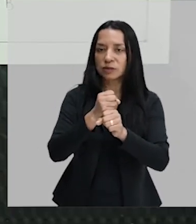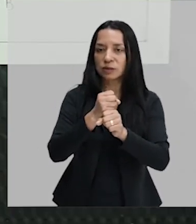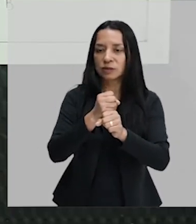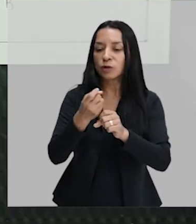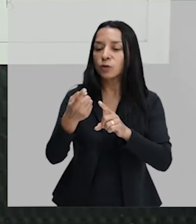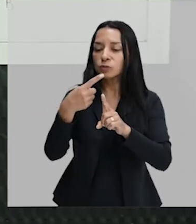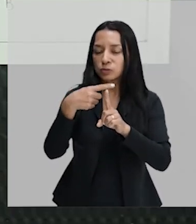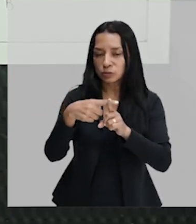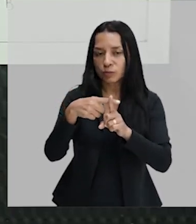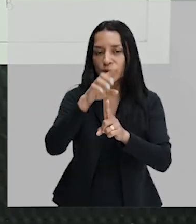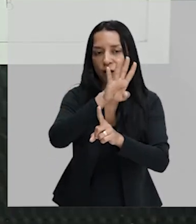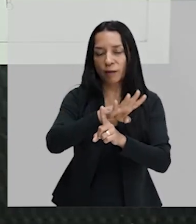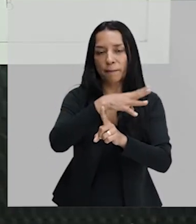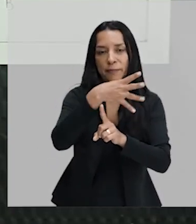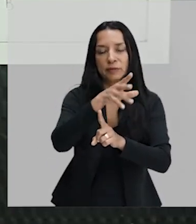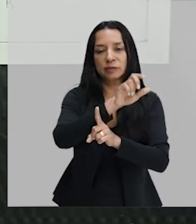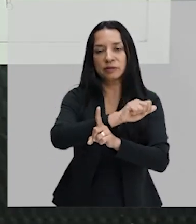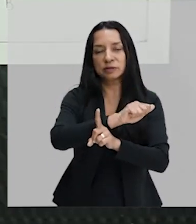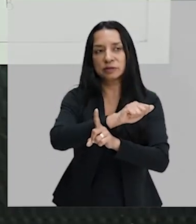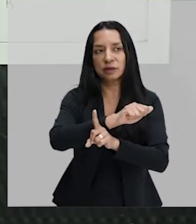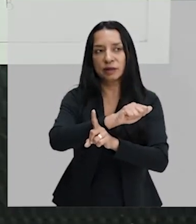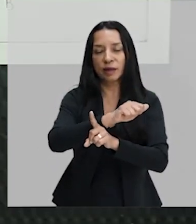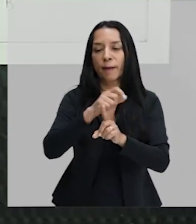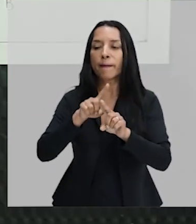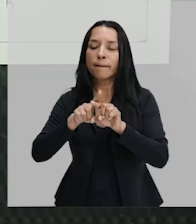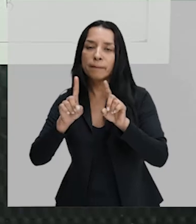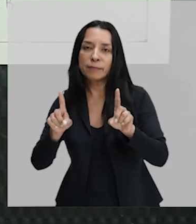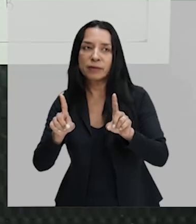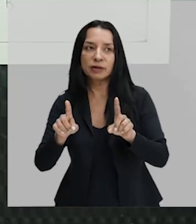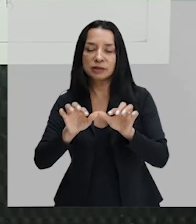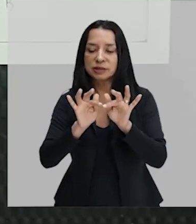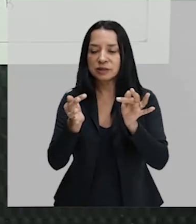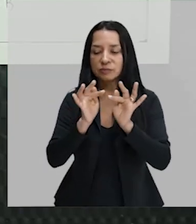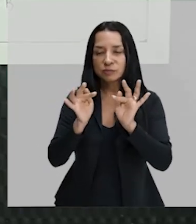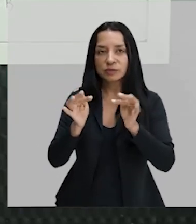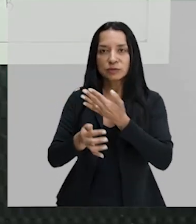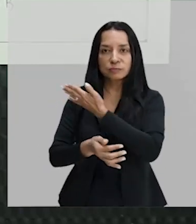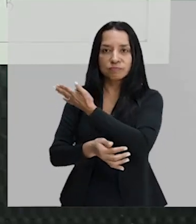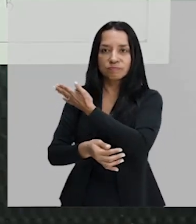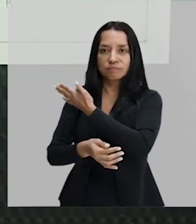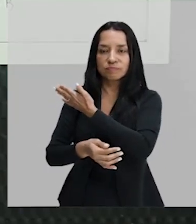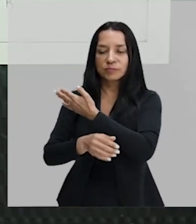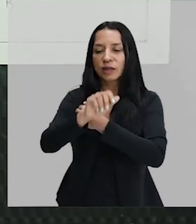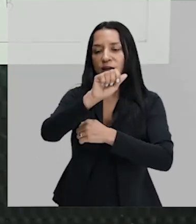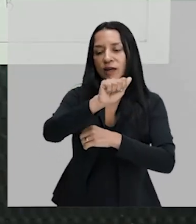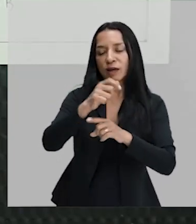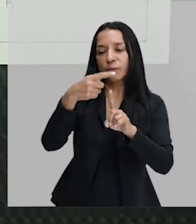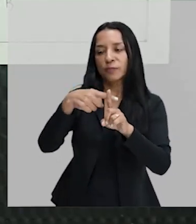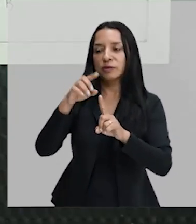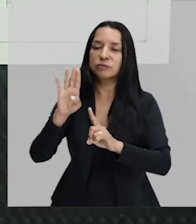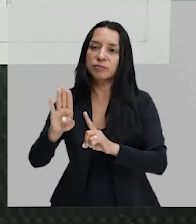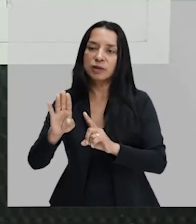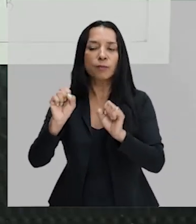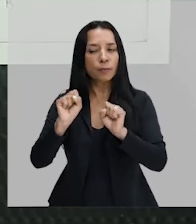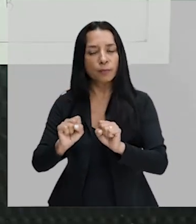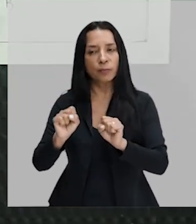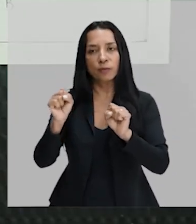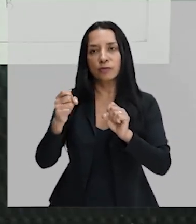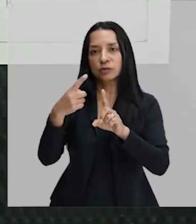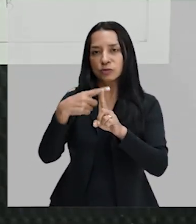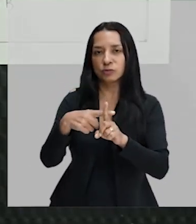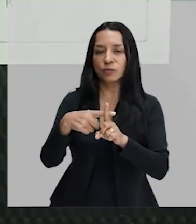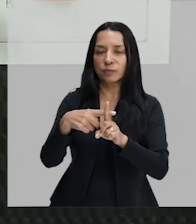que estão na mesma posição. Agora, acontece o seguinte, por exemplo, você vai somar o 8 com o menos 4. Fica 8